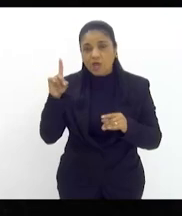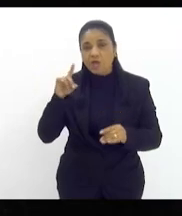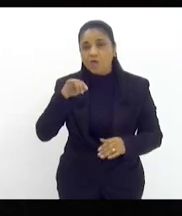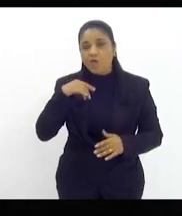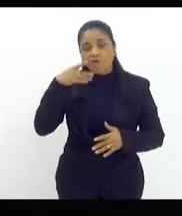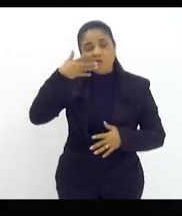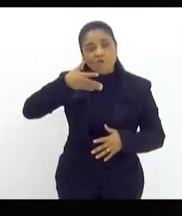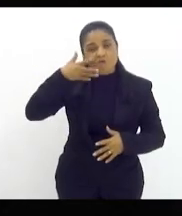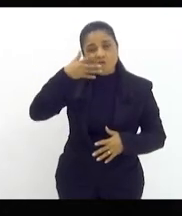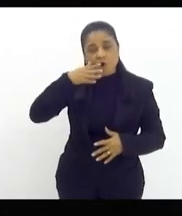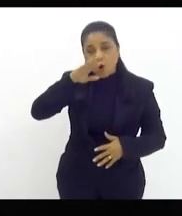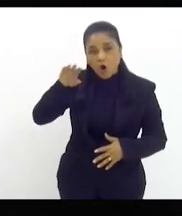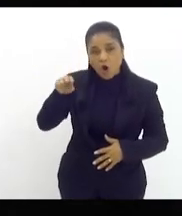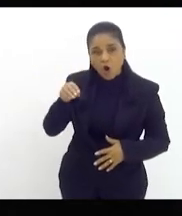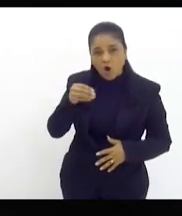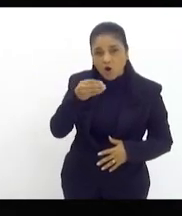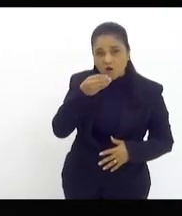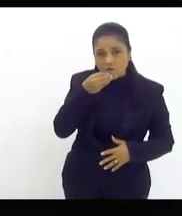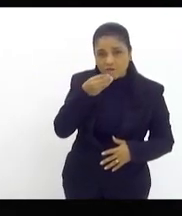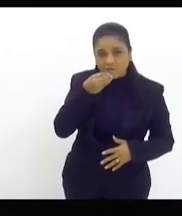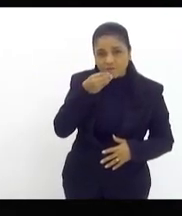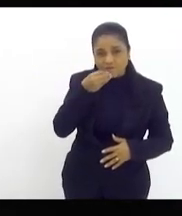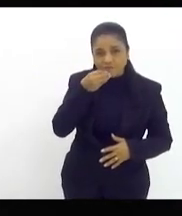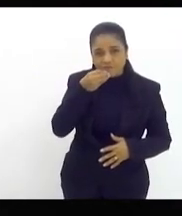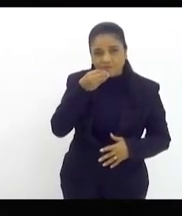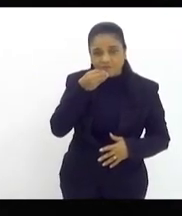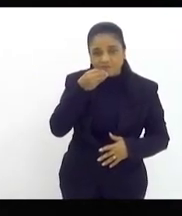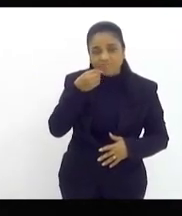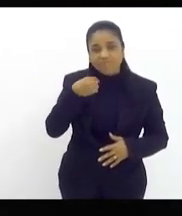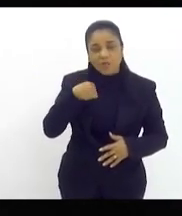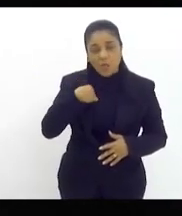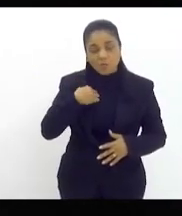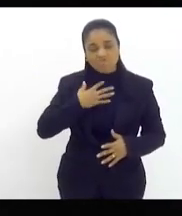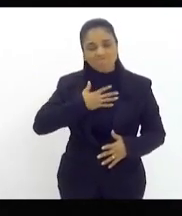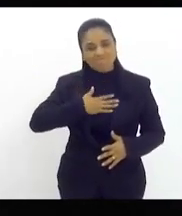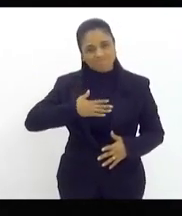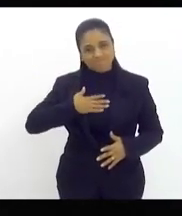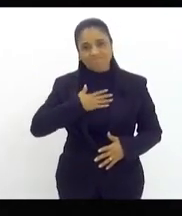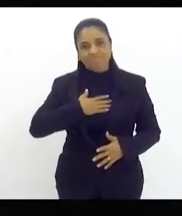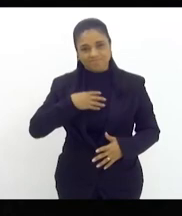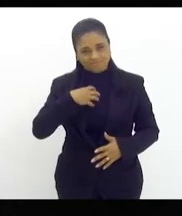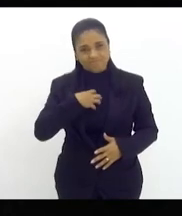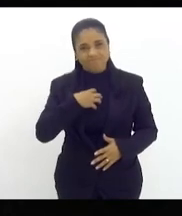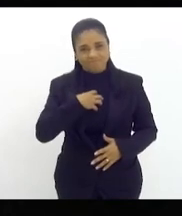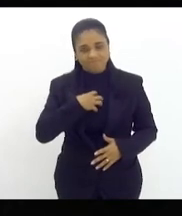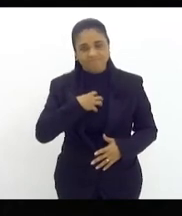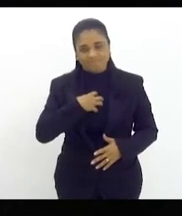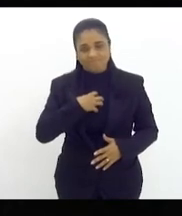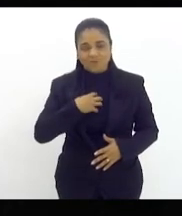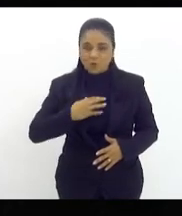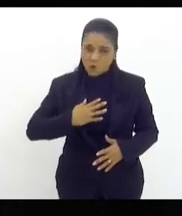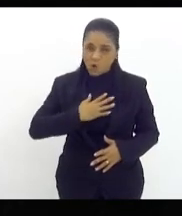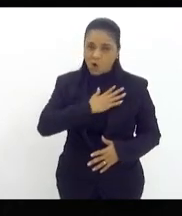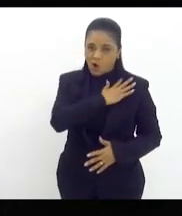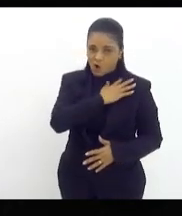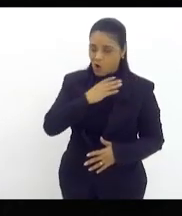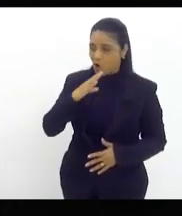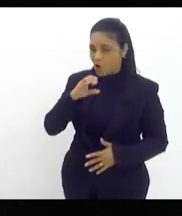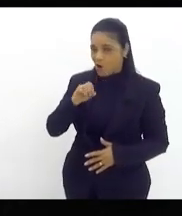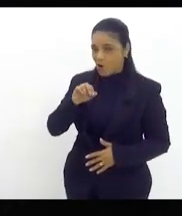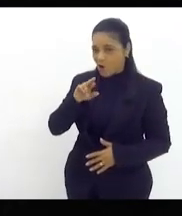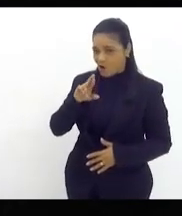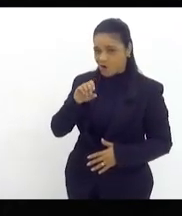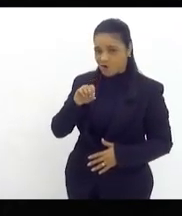durante o dia eu dou me por satisfeito coronel é um sinal